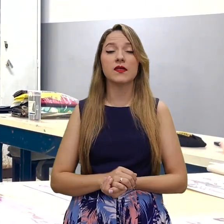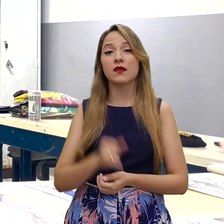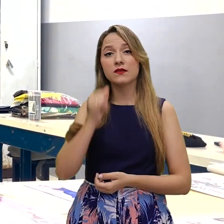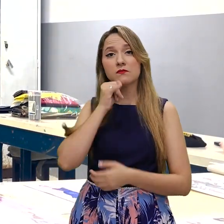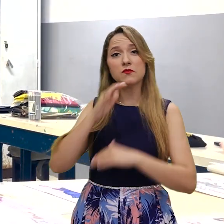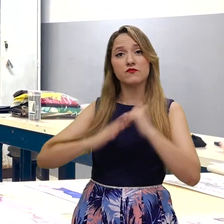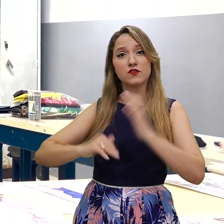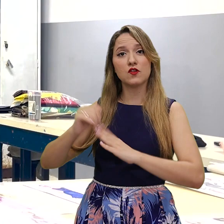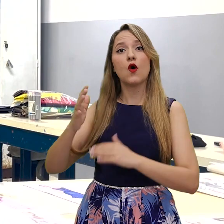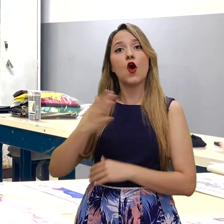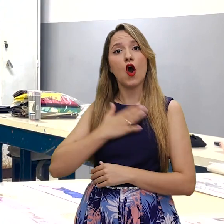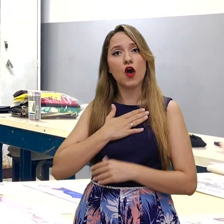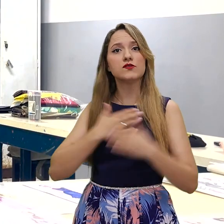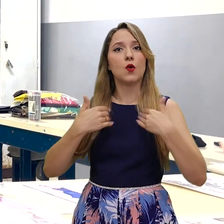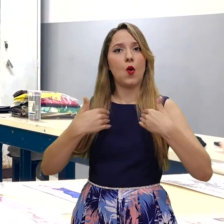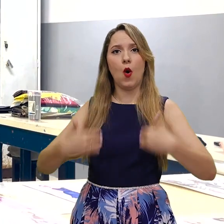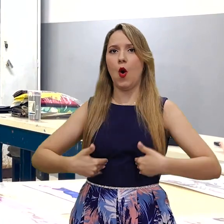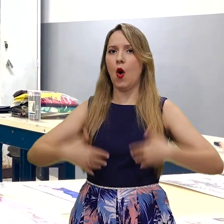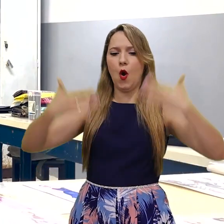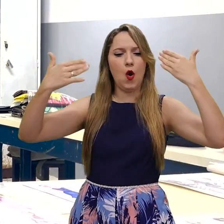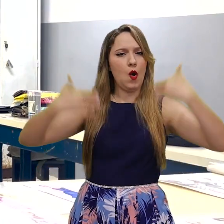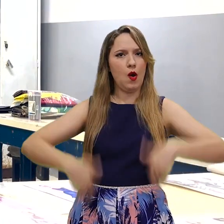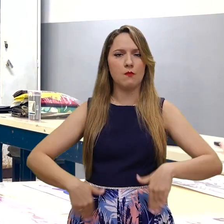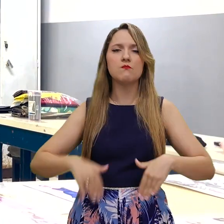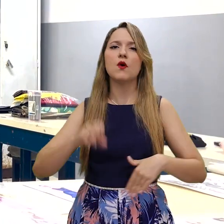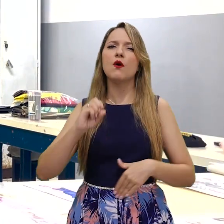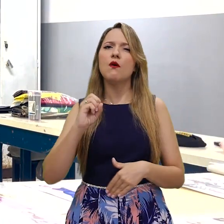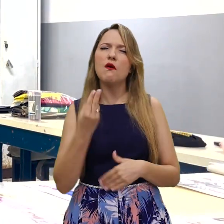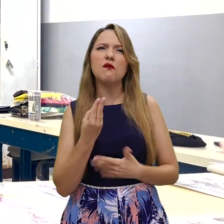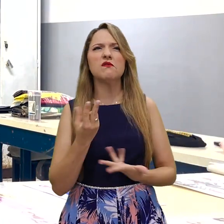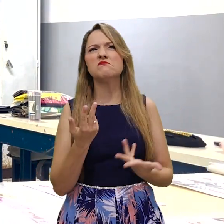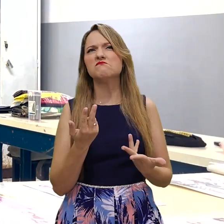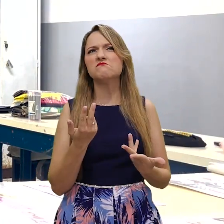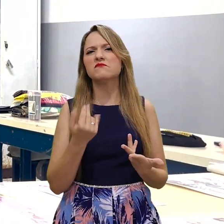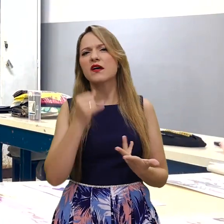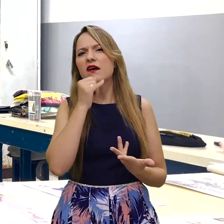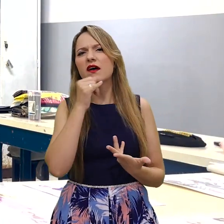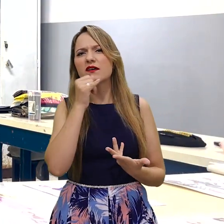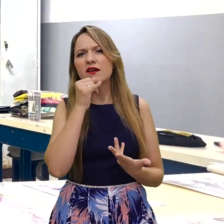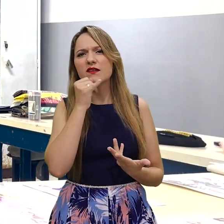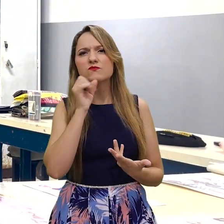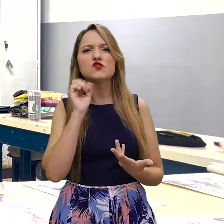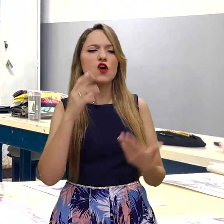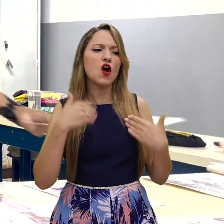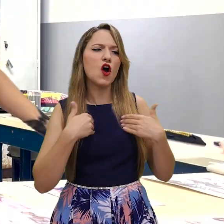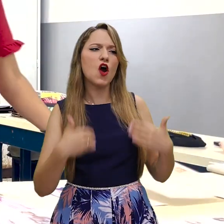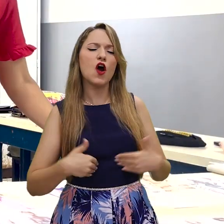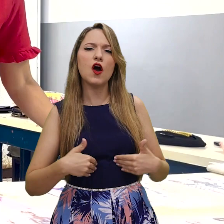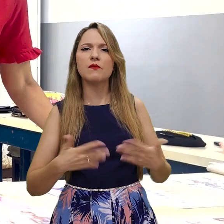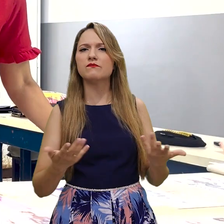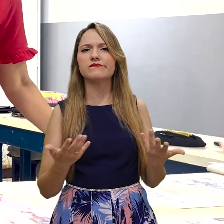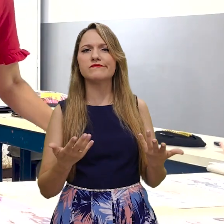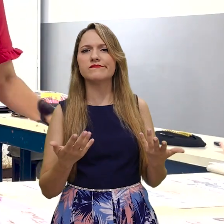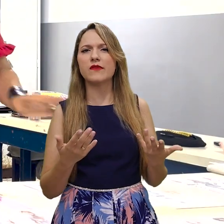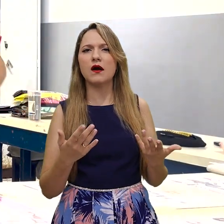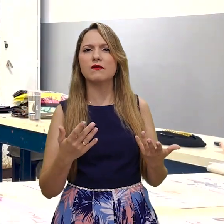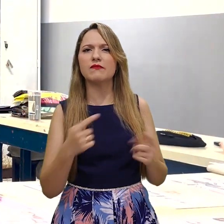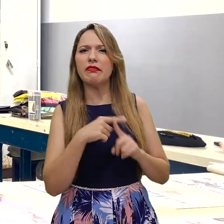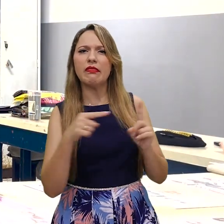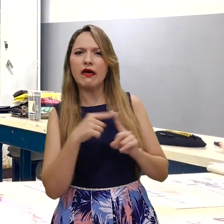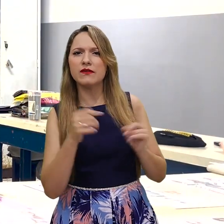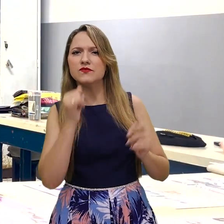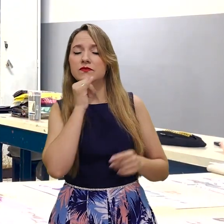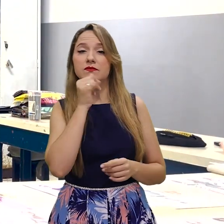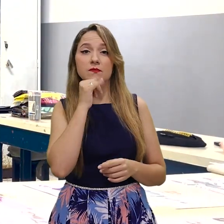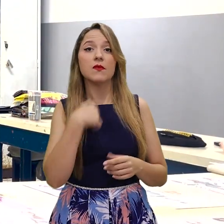corpo inteiro, ou dependendo do que vai ser desenhado, é apenas uma parte do corpo. Por exemplo, às vezes você quer trabalhar